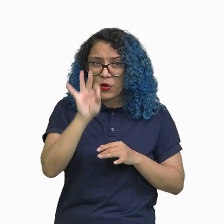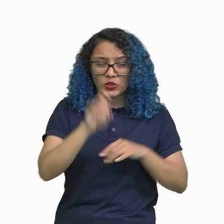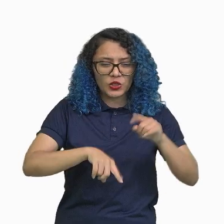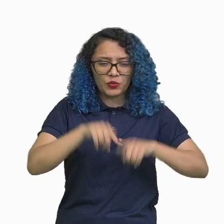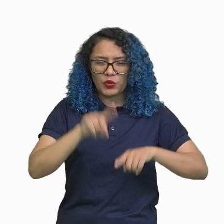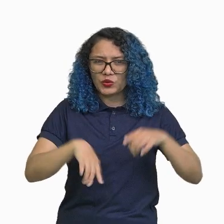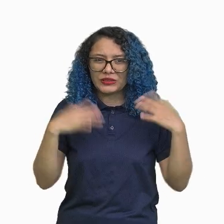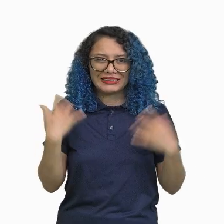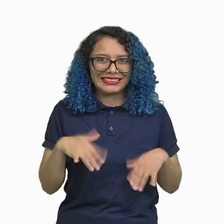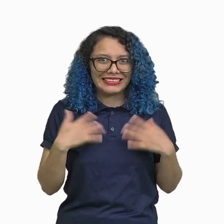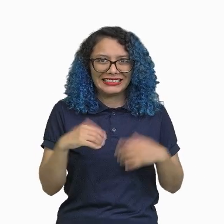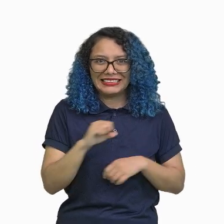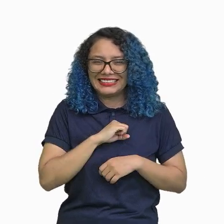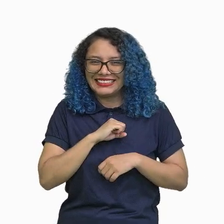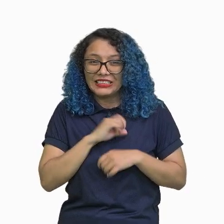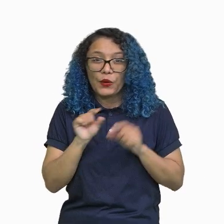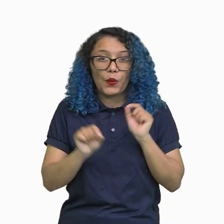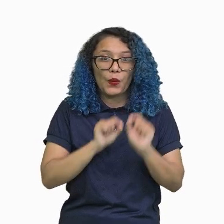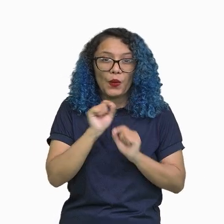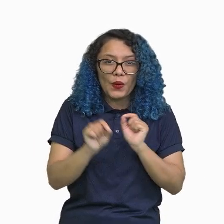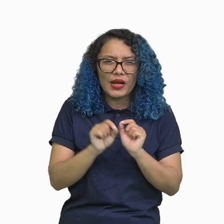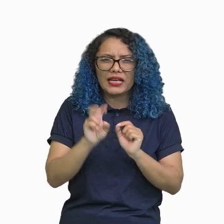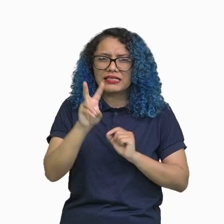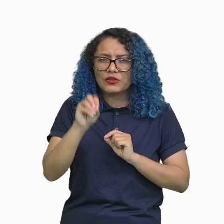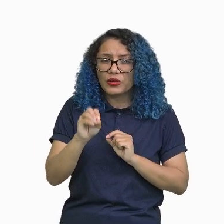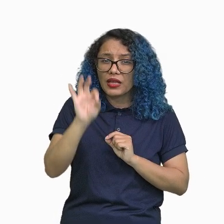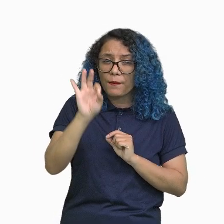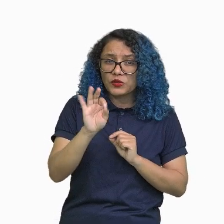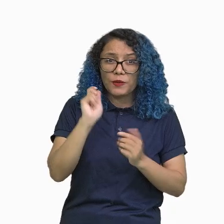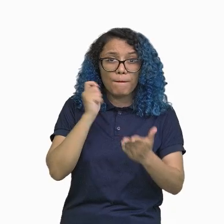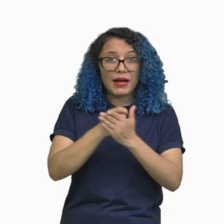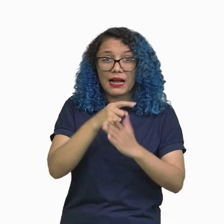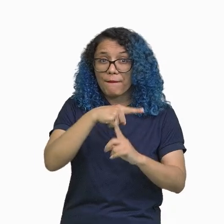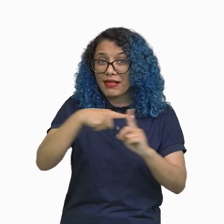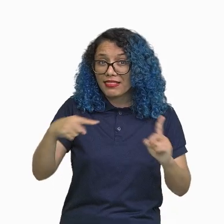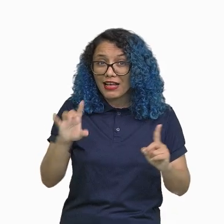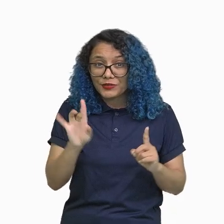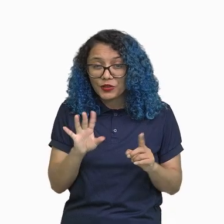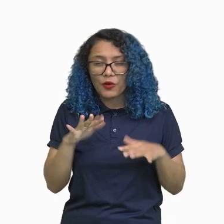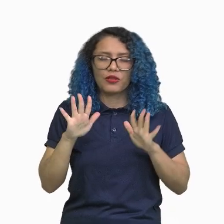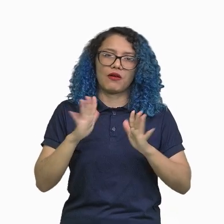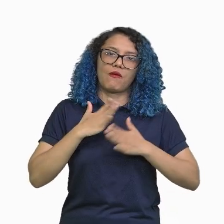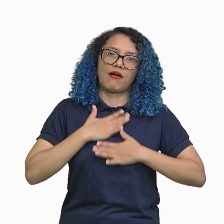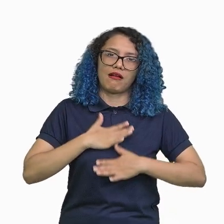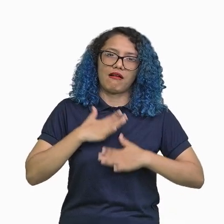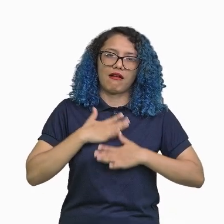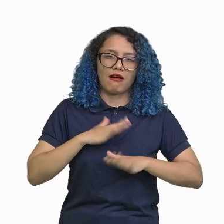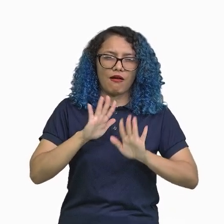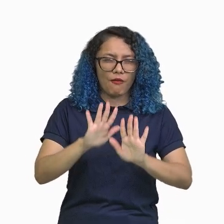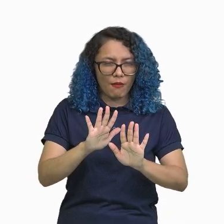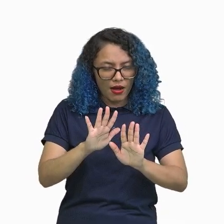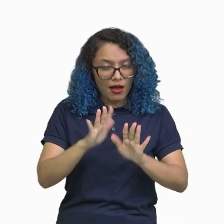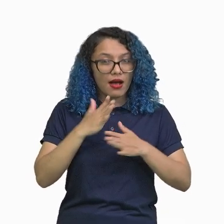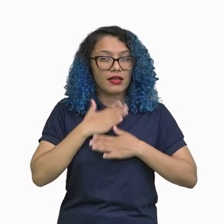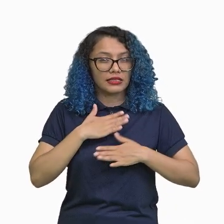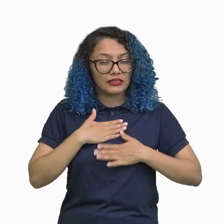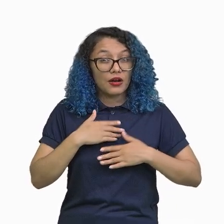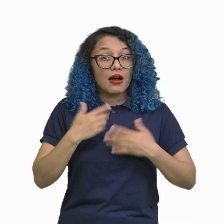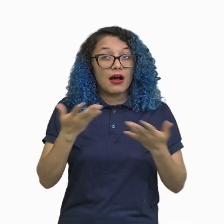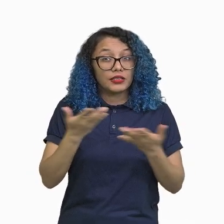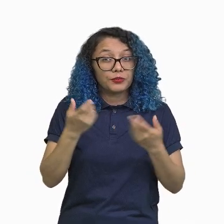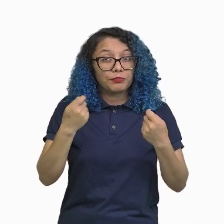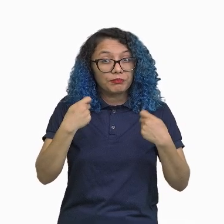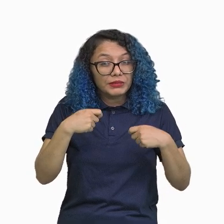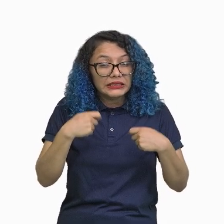porque 50% eu vou pagar só a metade, professora, mas calma aí. Não é? Vamos com calma, vamos entender como é que